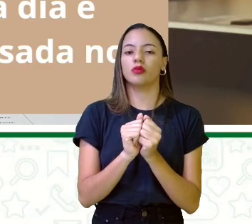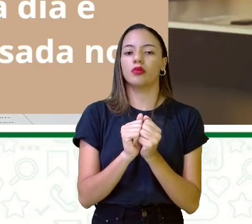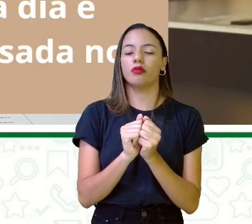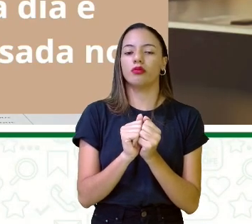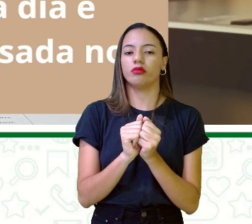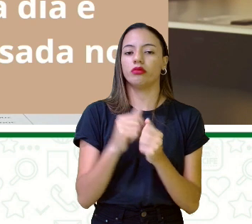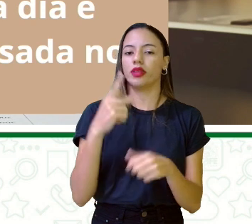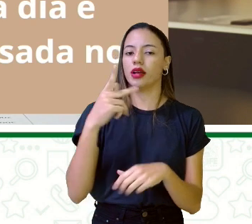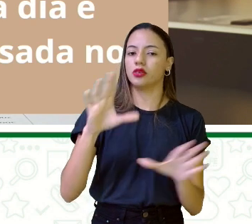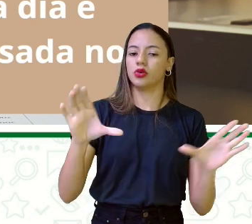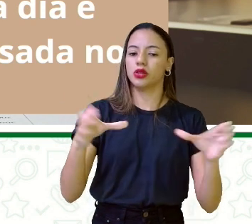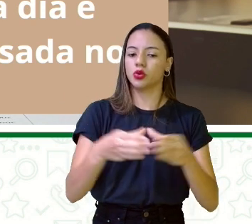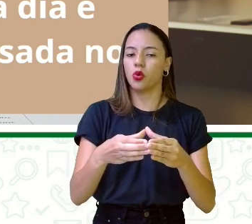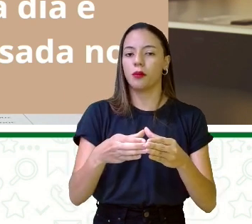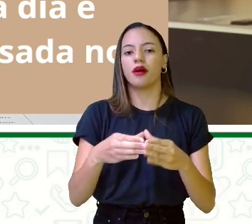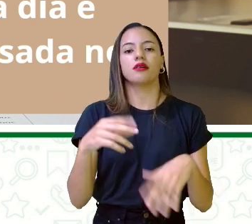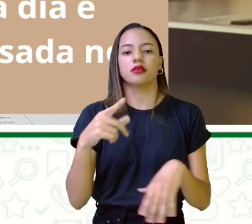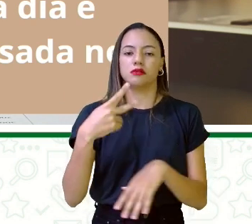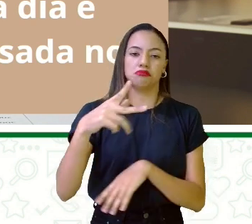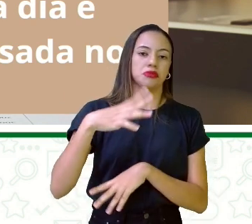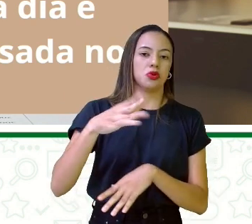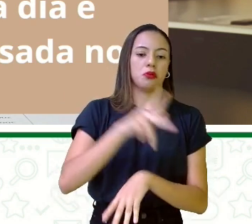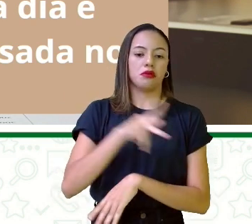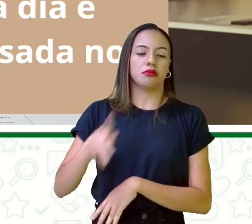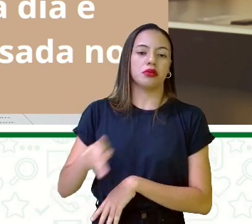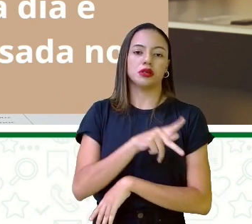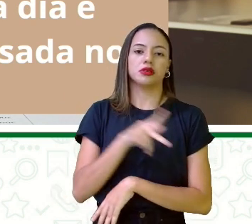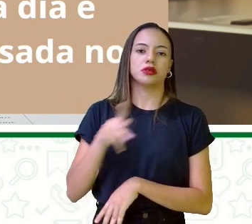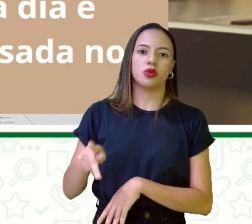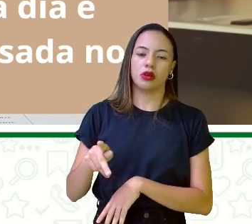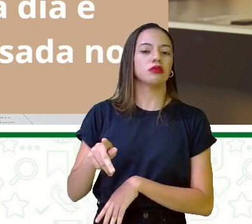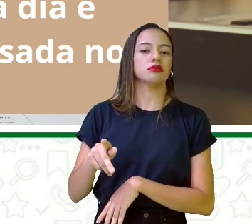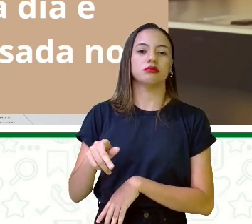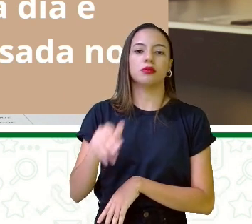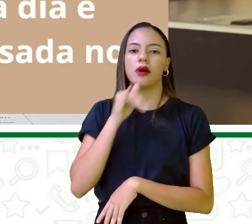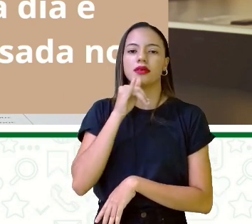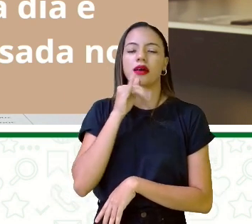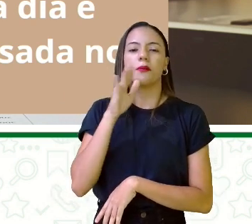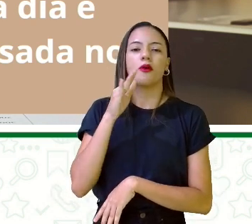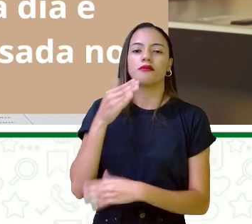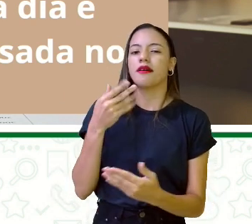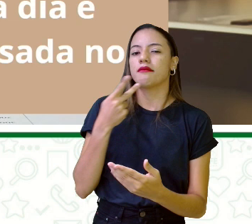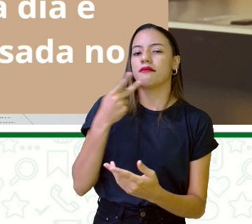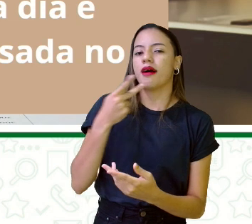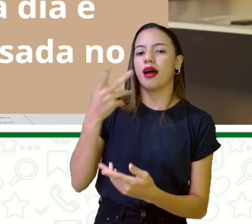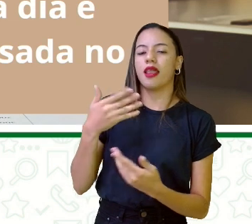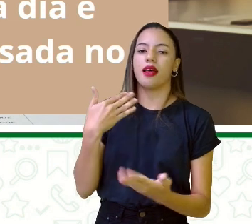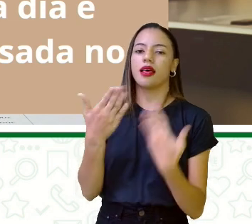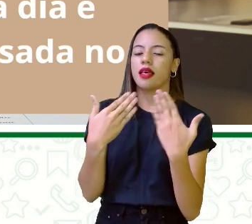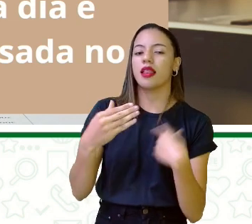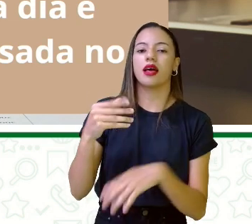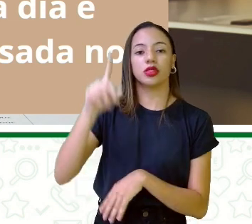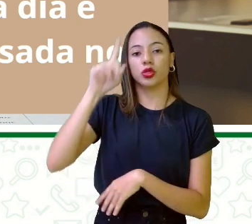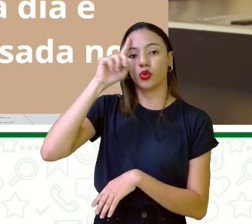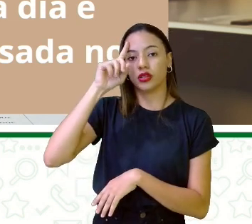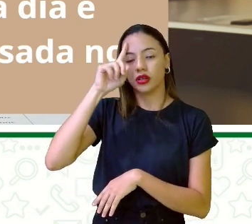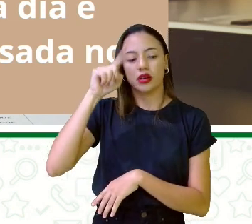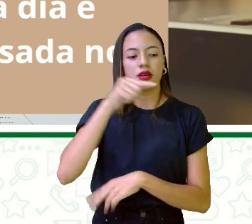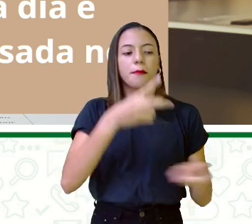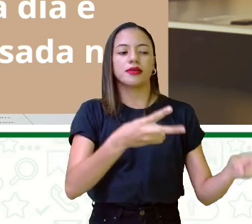com sua turma, com a sua professora, analisar as falas durante o dia a dia, identificar o tipo da gramática usada no